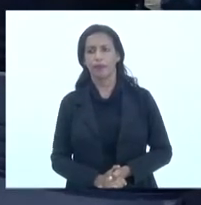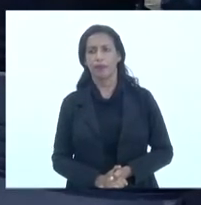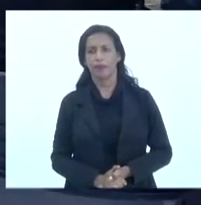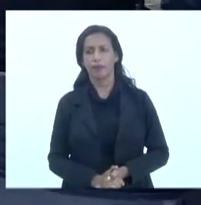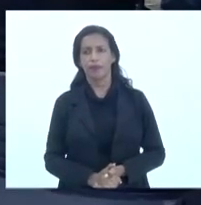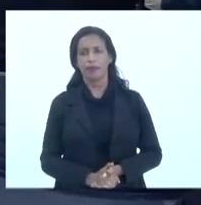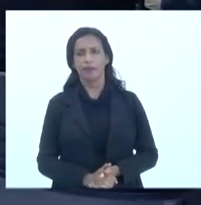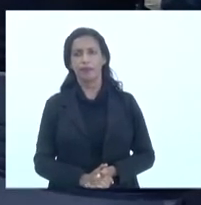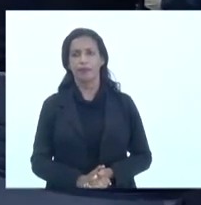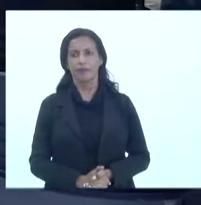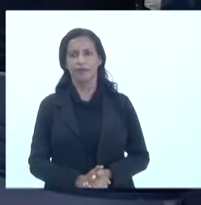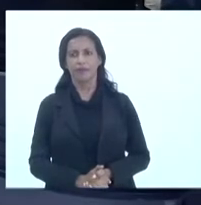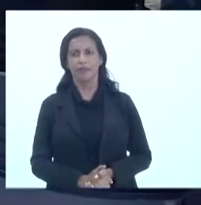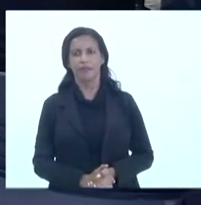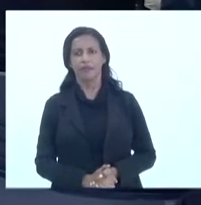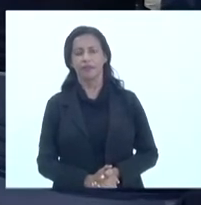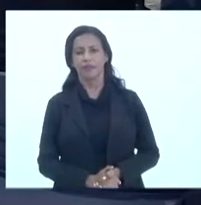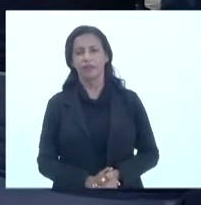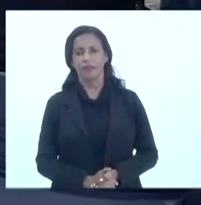Aqui eu não...